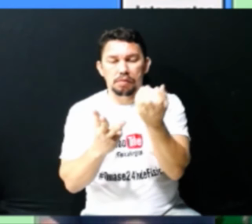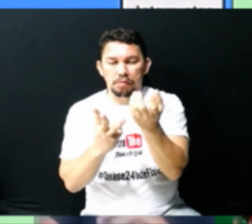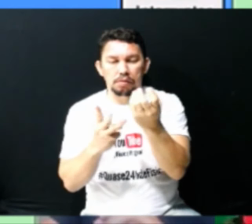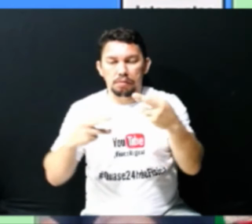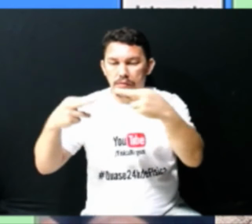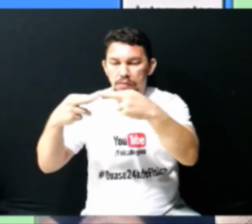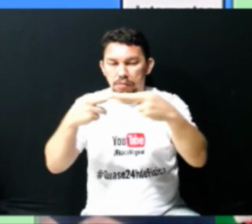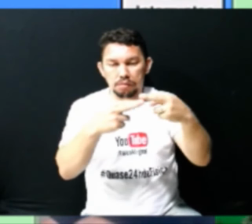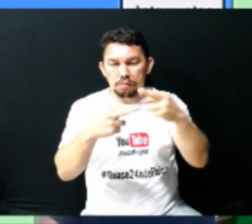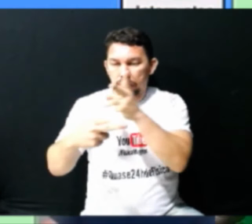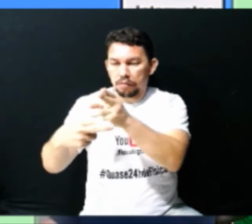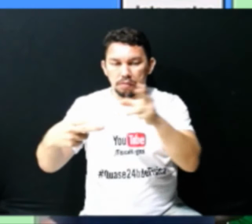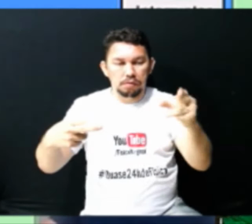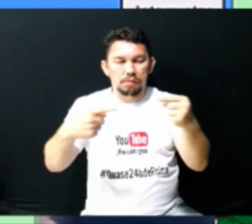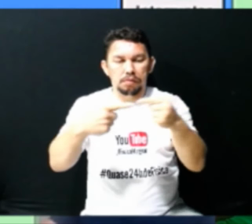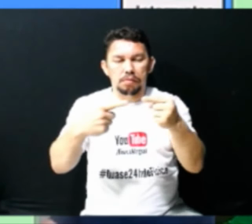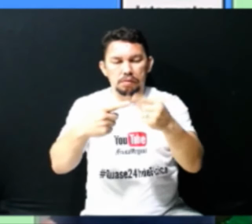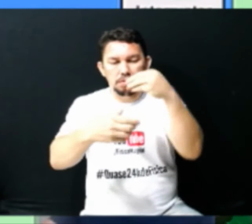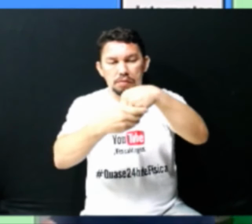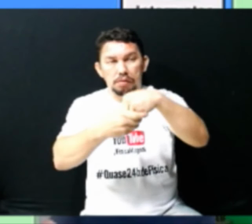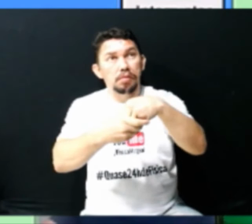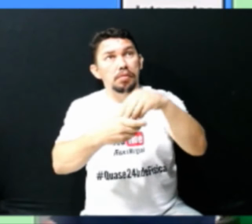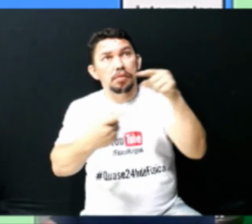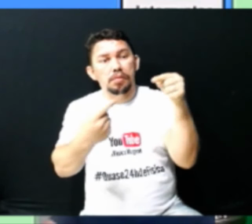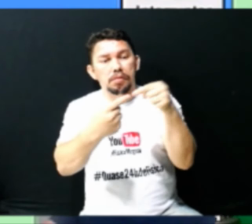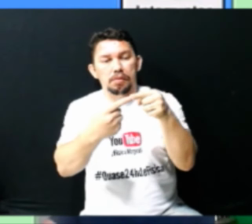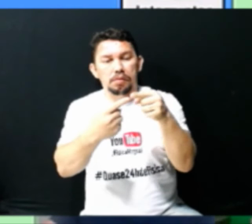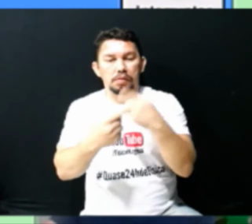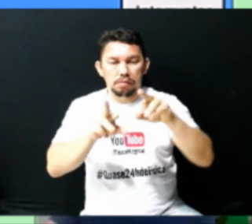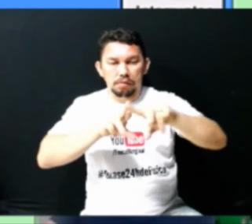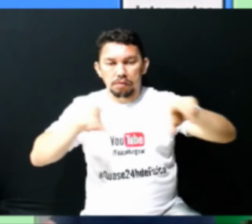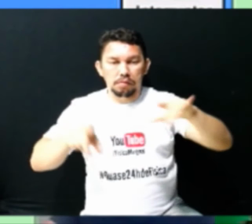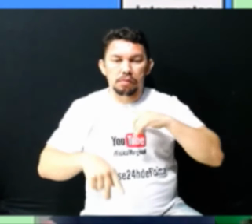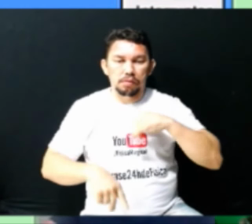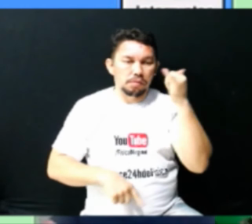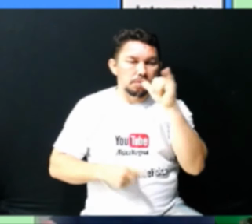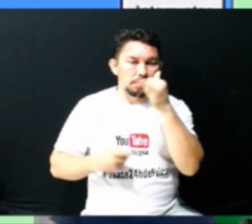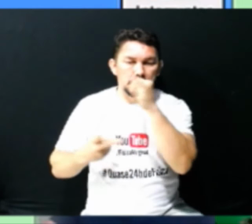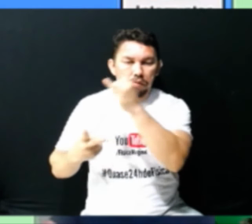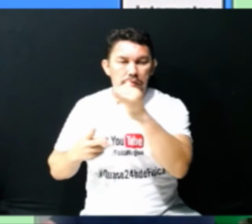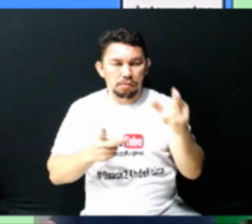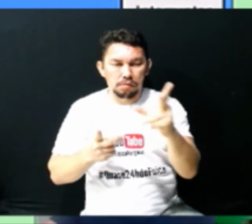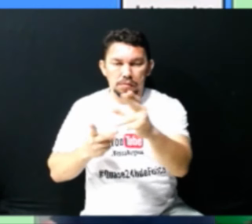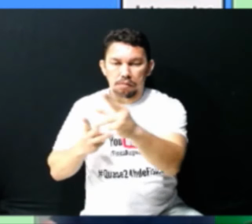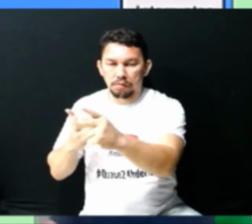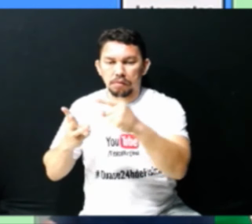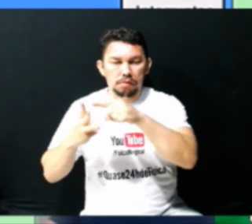idênticos, eles ficam submetidos à mesma diferença de potencial, dividindo igualmente aqui a tensão da